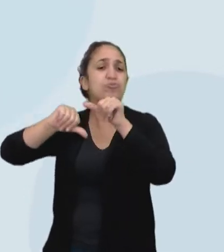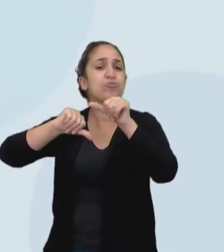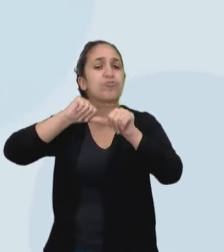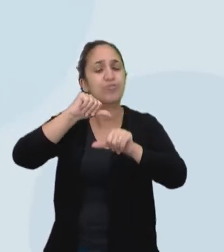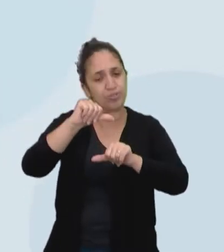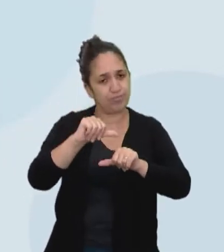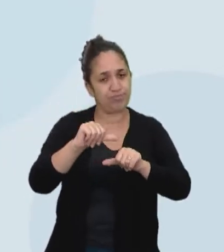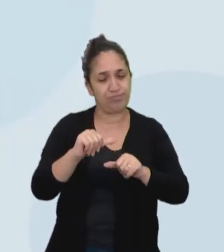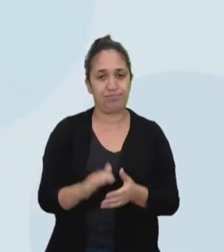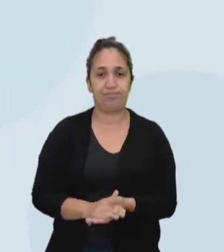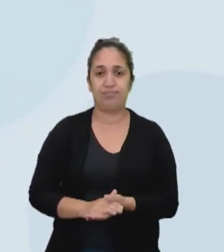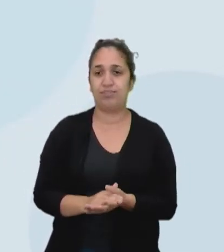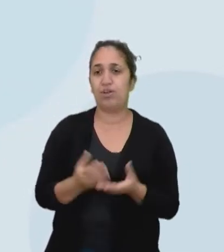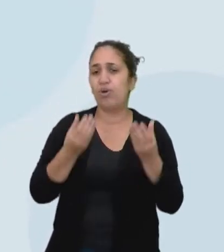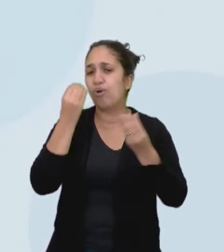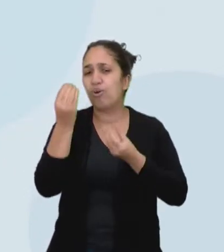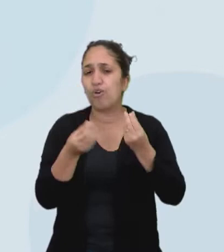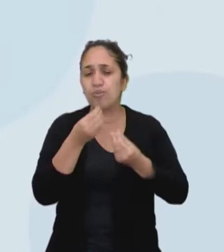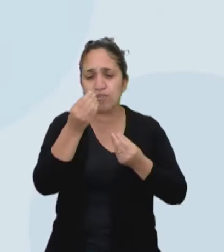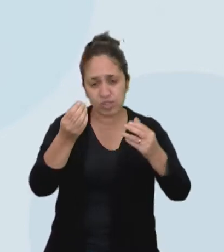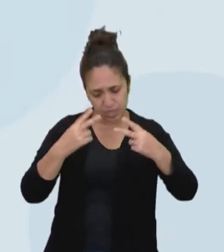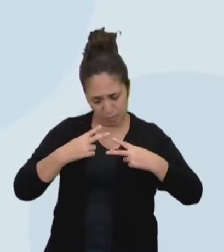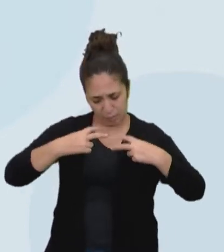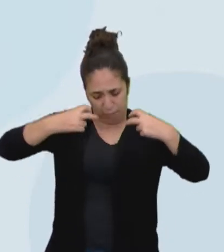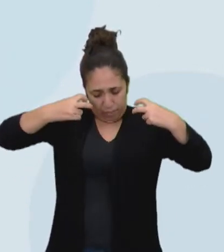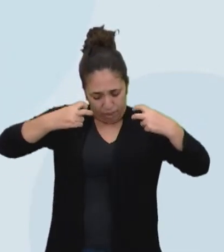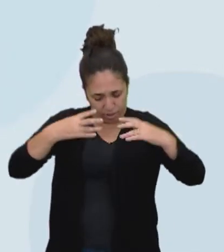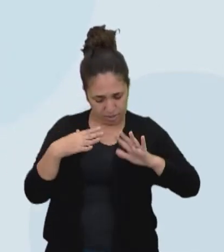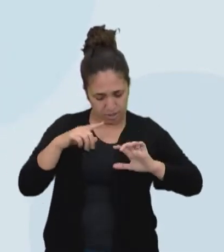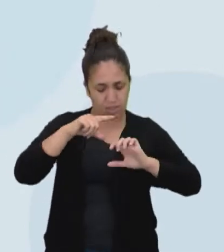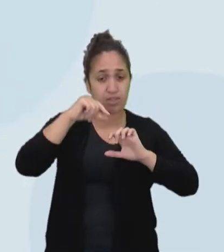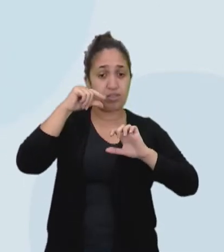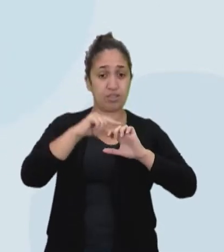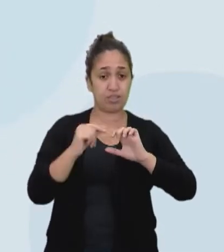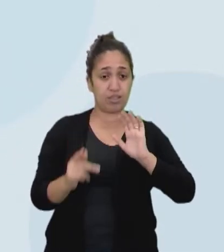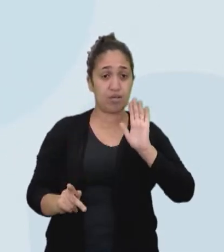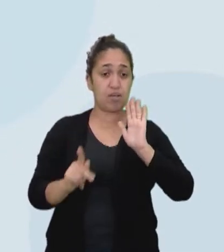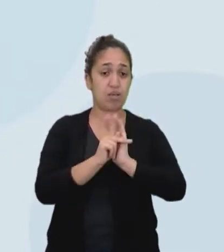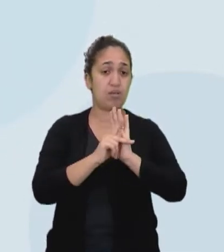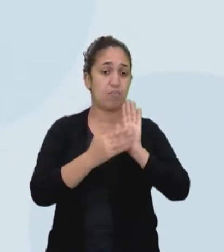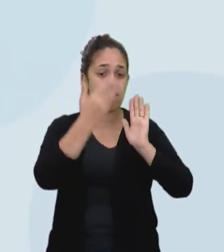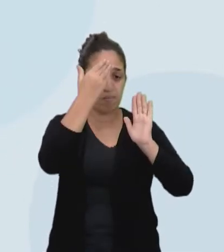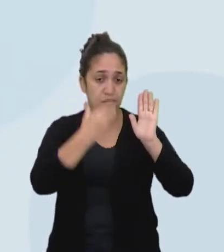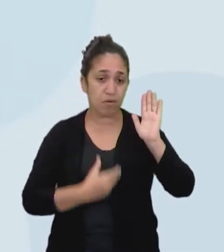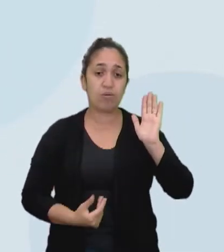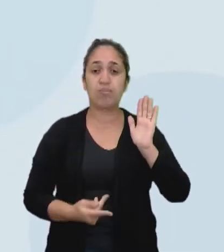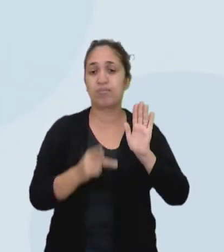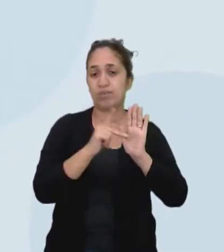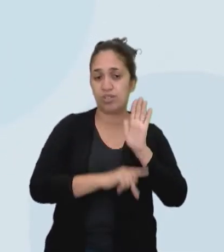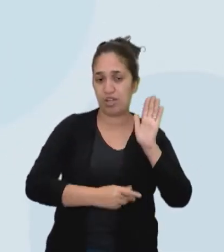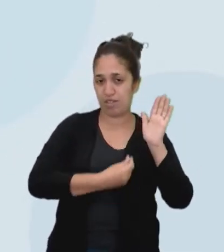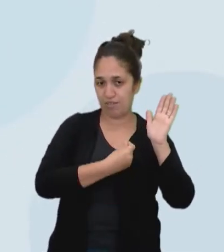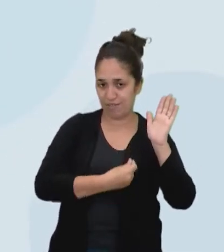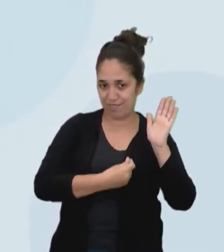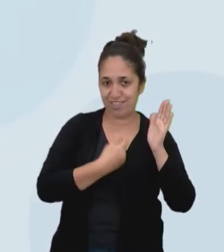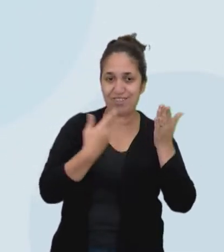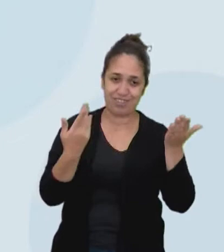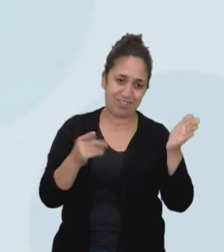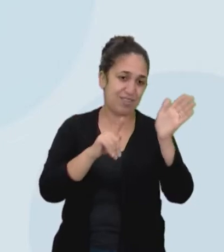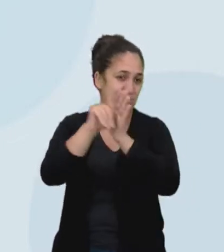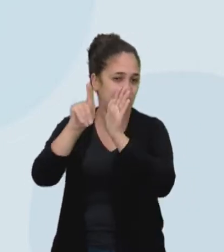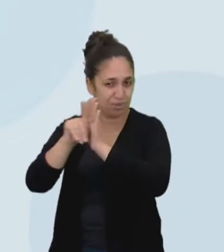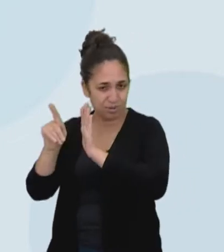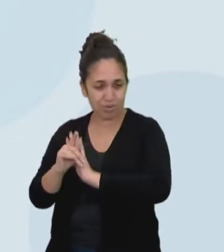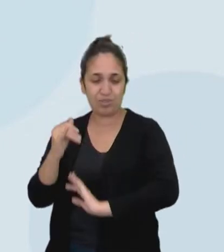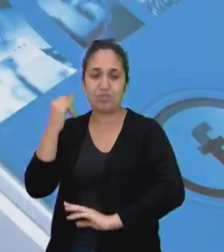o tempo. Como você se reconhece enquanto empreendedor de si mesmo e de seu projeto de vida? São algumas perguntas norteadoras. Então,